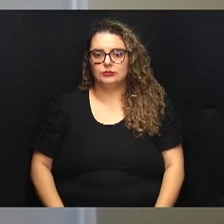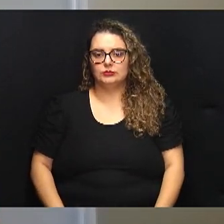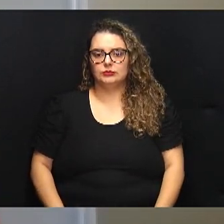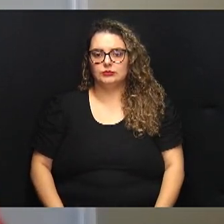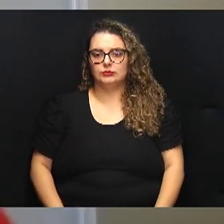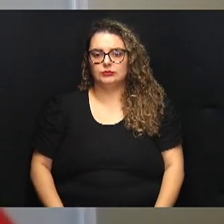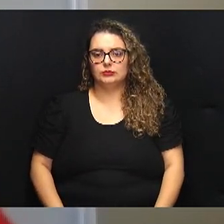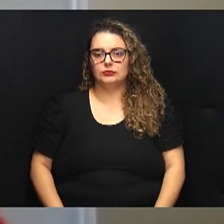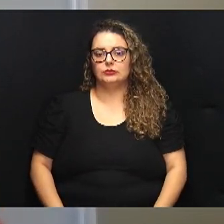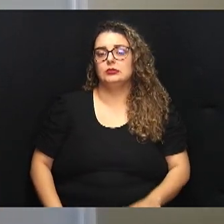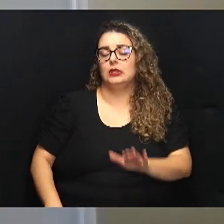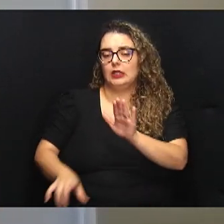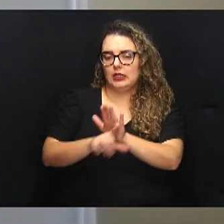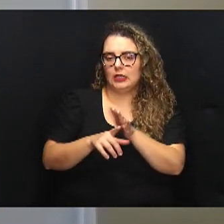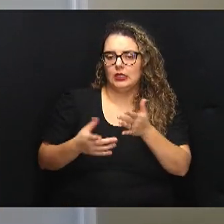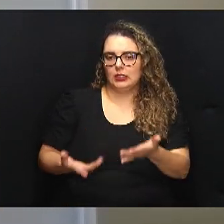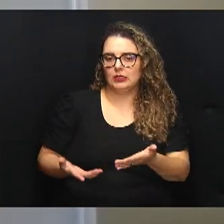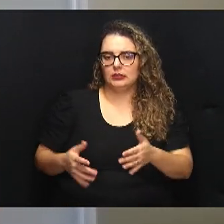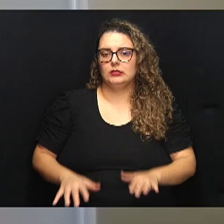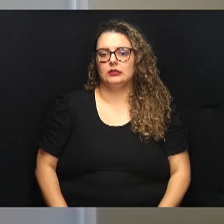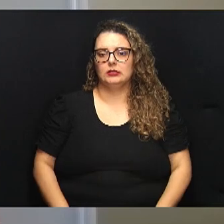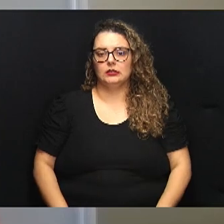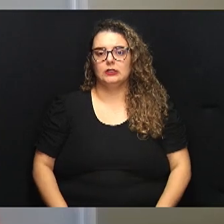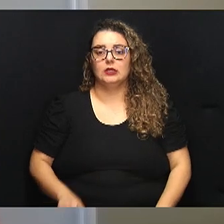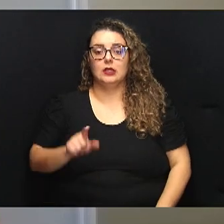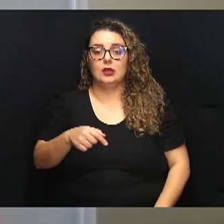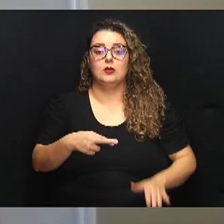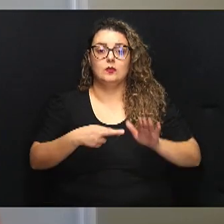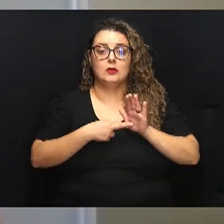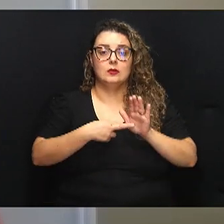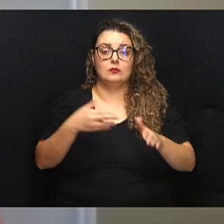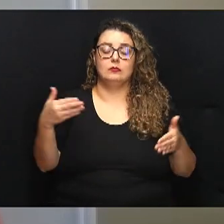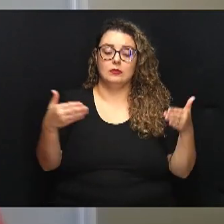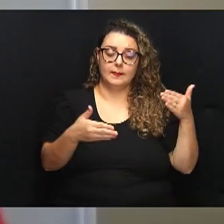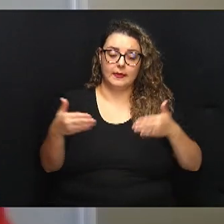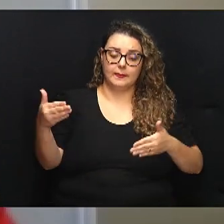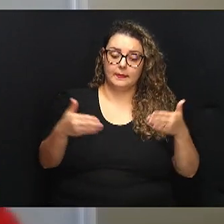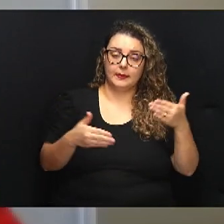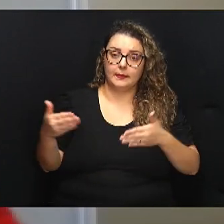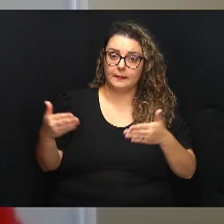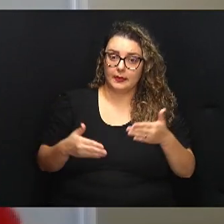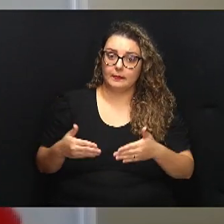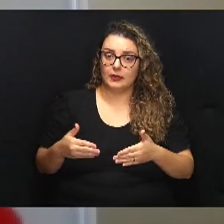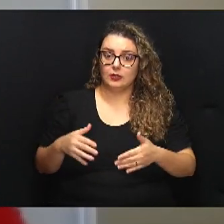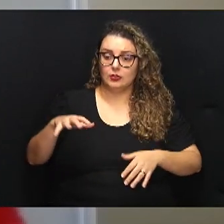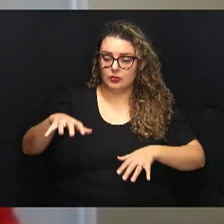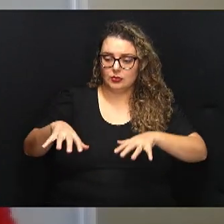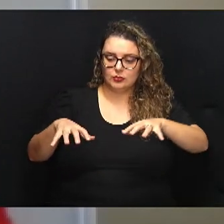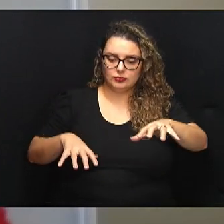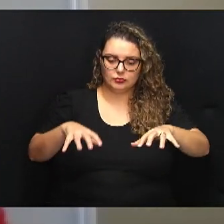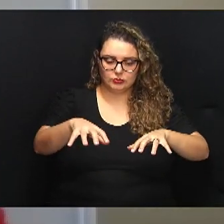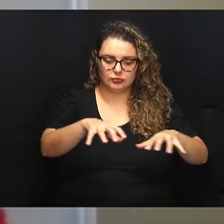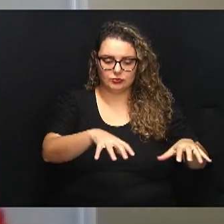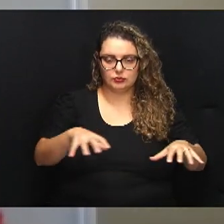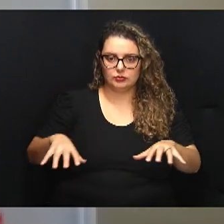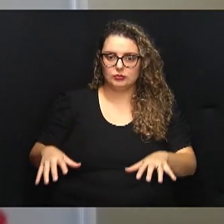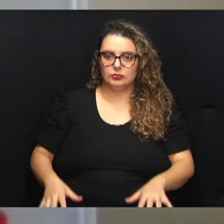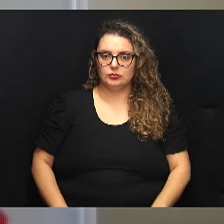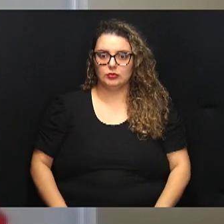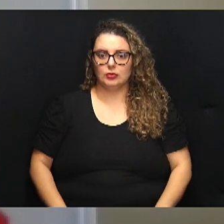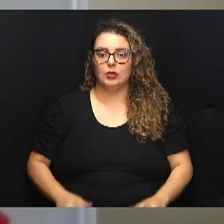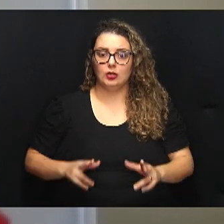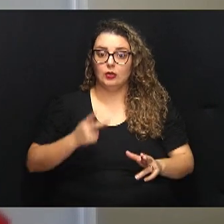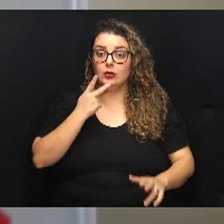na legislação são aqueles referentes à participação dos órgãos, como a gente